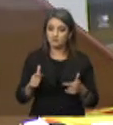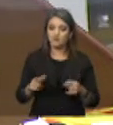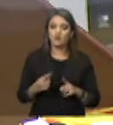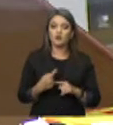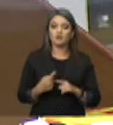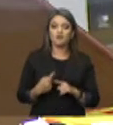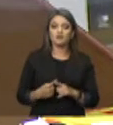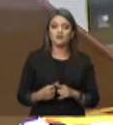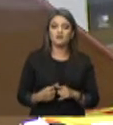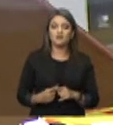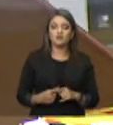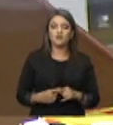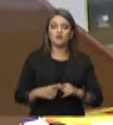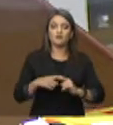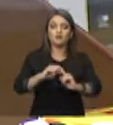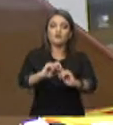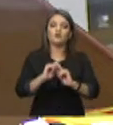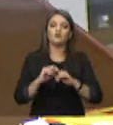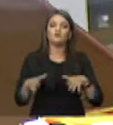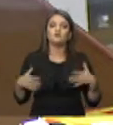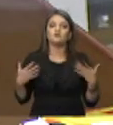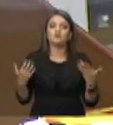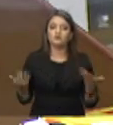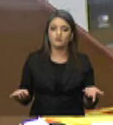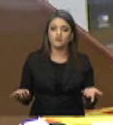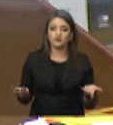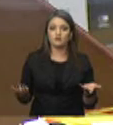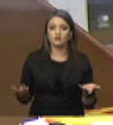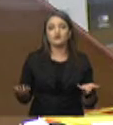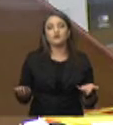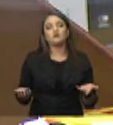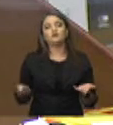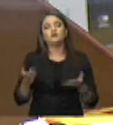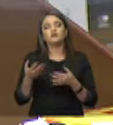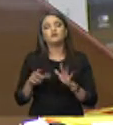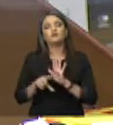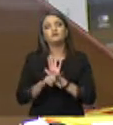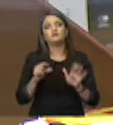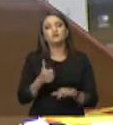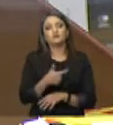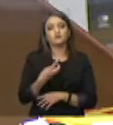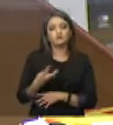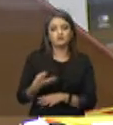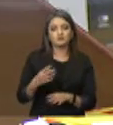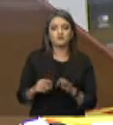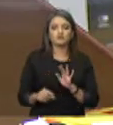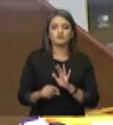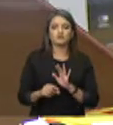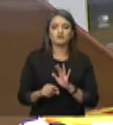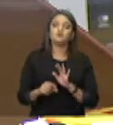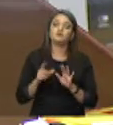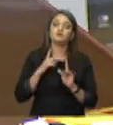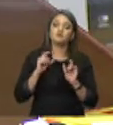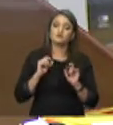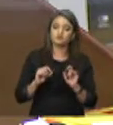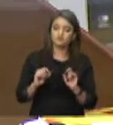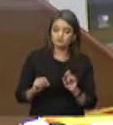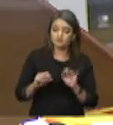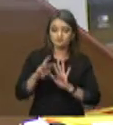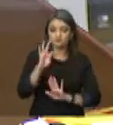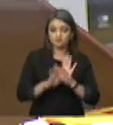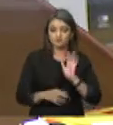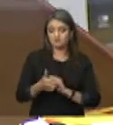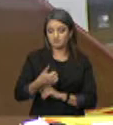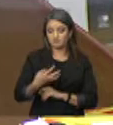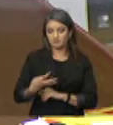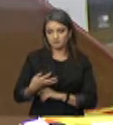prazo prescricional intercorrente a metade do prazo geral e qual fórmula o artigo 23 Parágrafo 4º e 5º da Lei 8.429 na redação